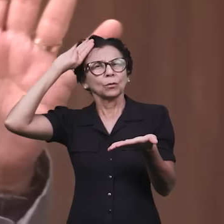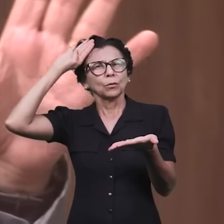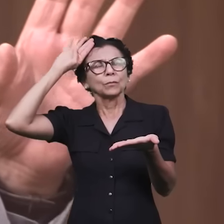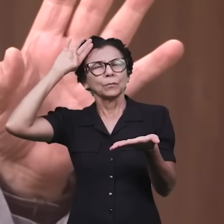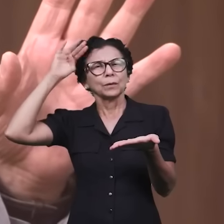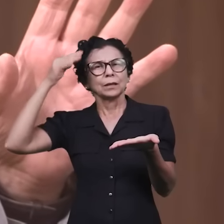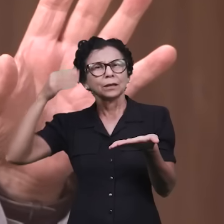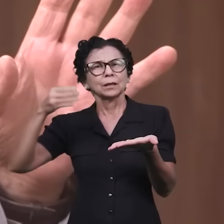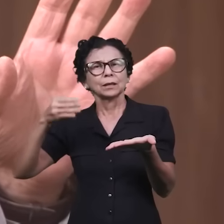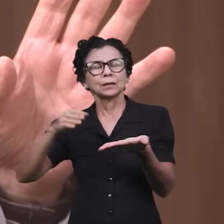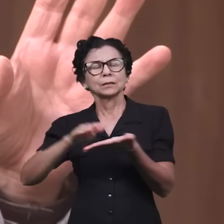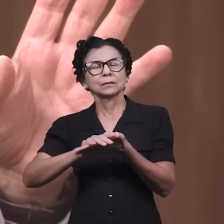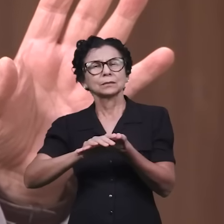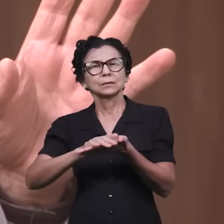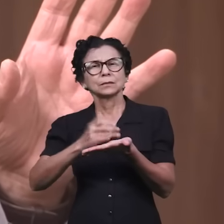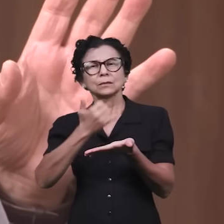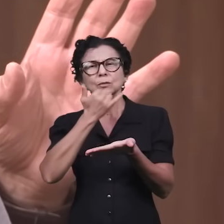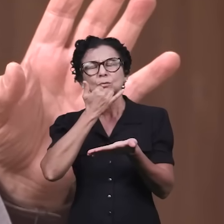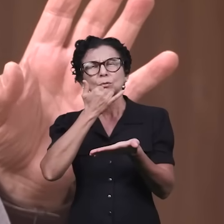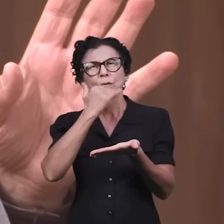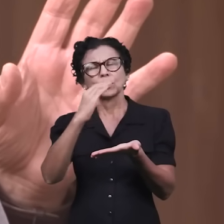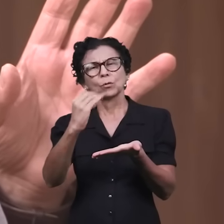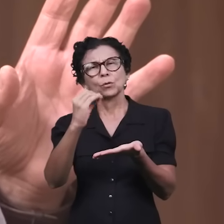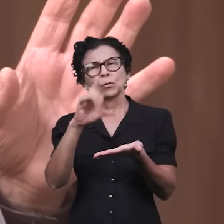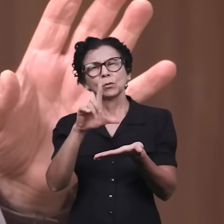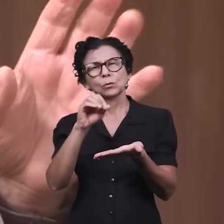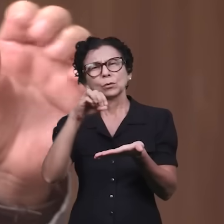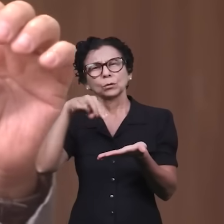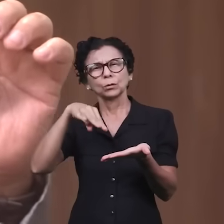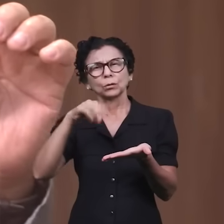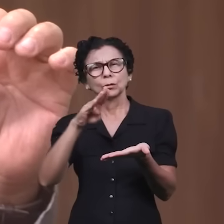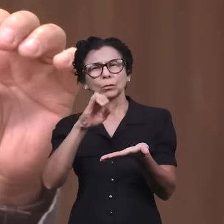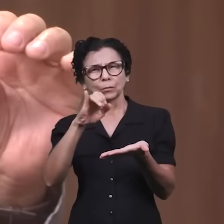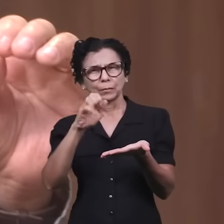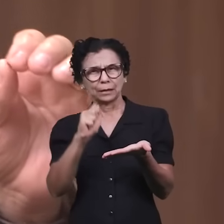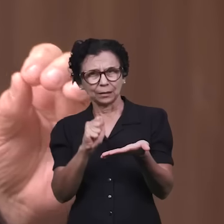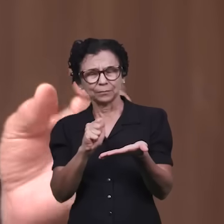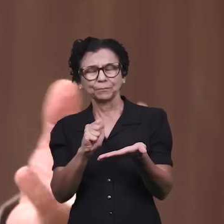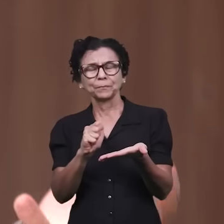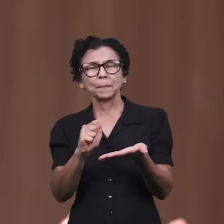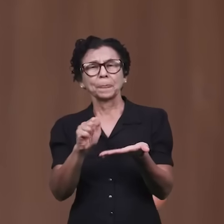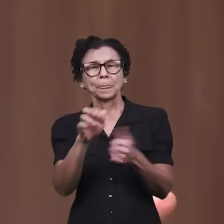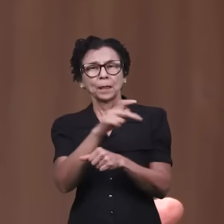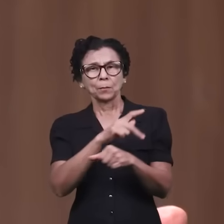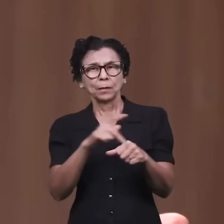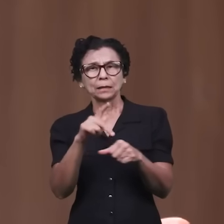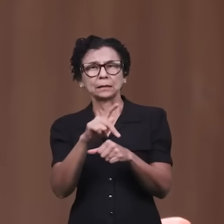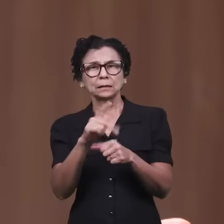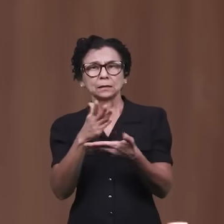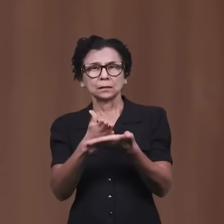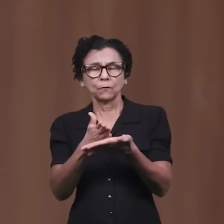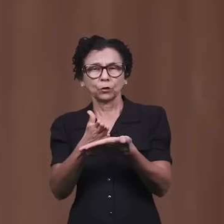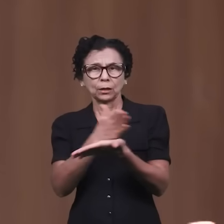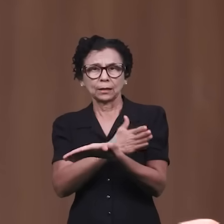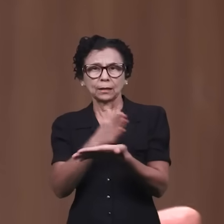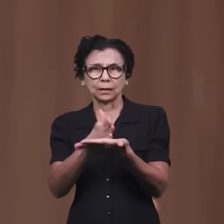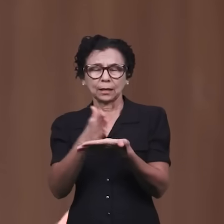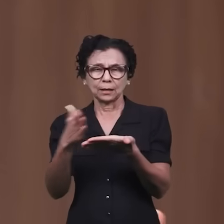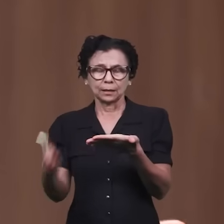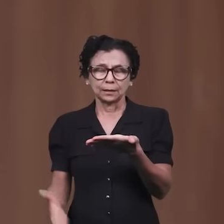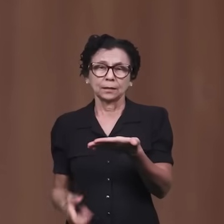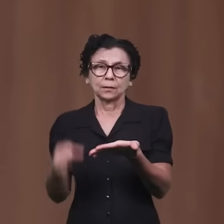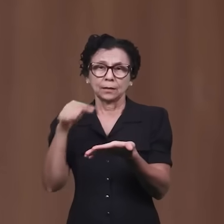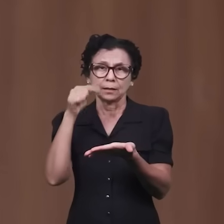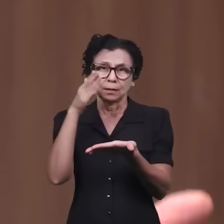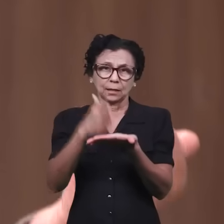distante, no extremo da Amazônia, do estado do Amazonas. Então ele diz o seguinte, que as crianças que começaram de lá da cidade